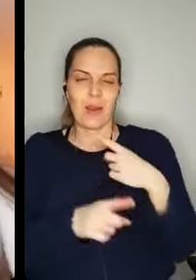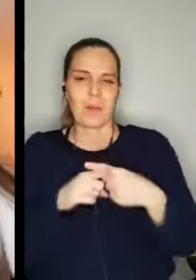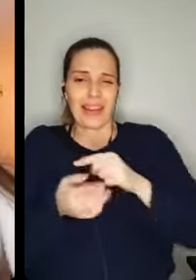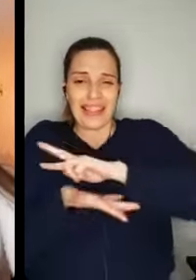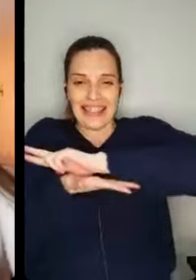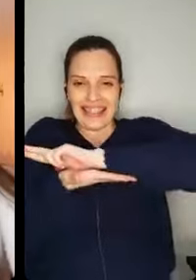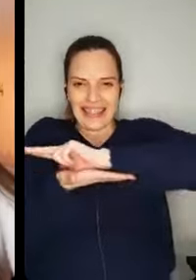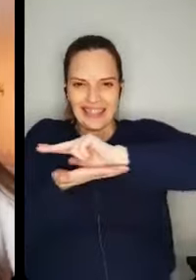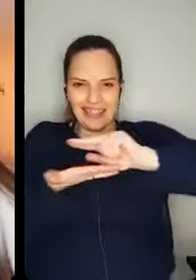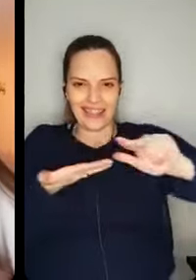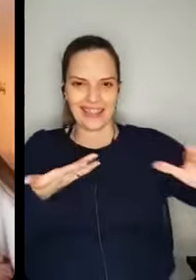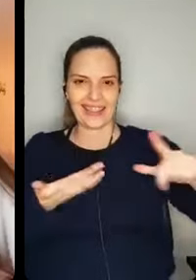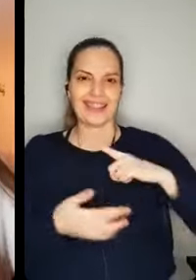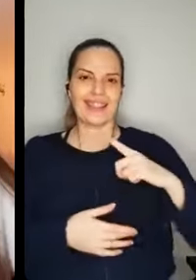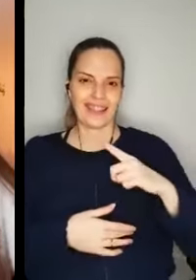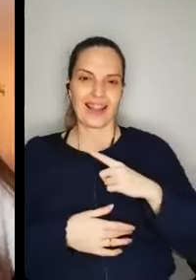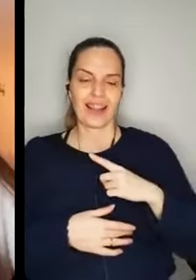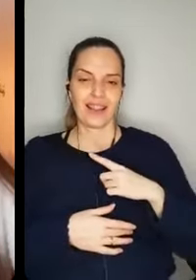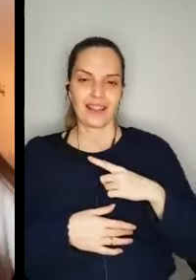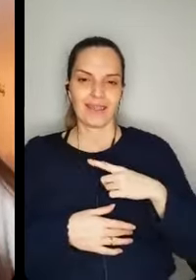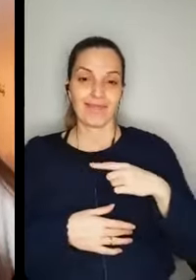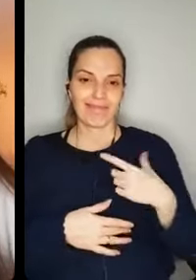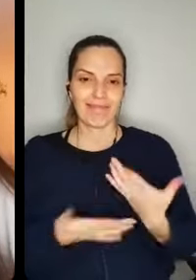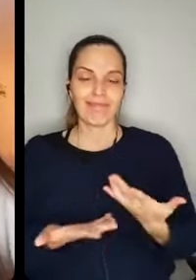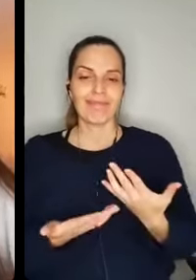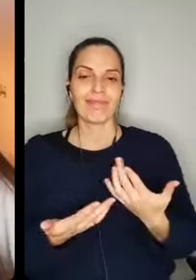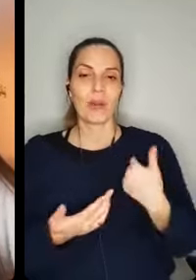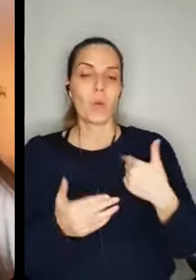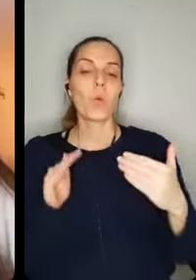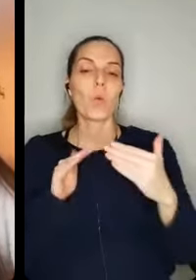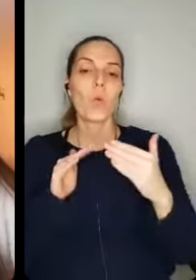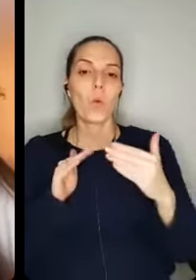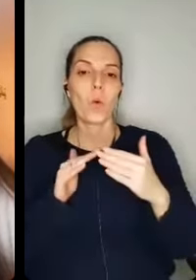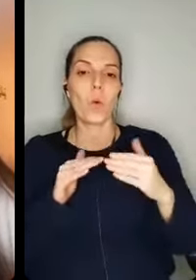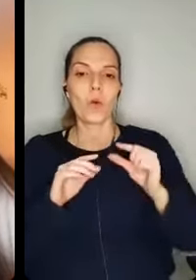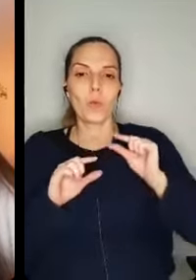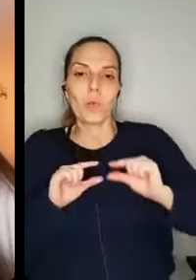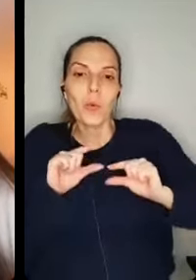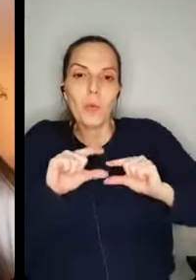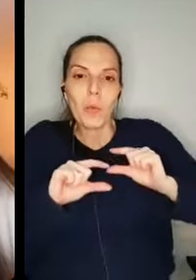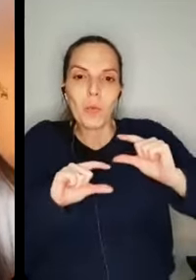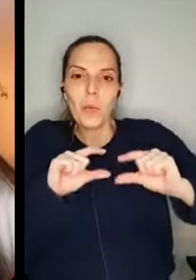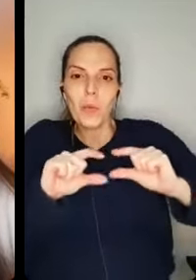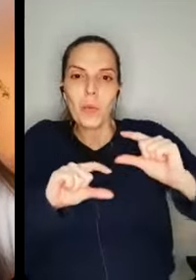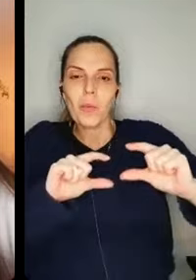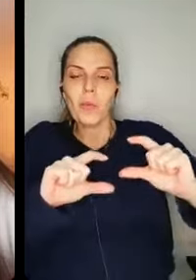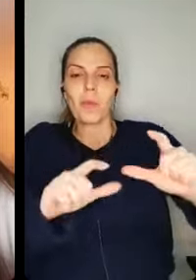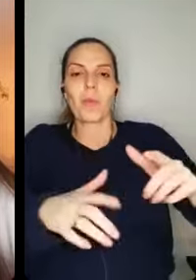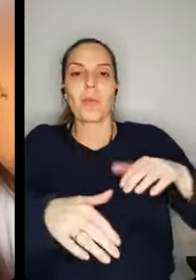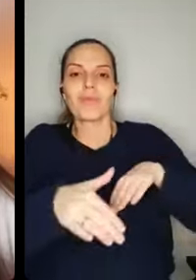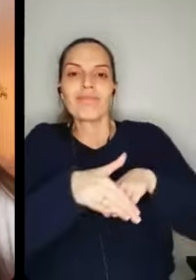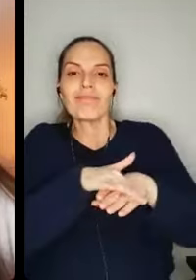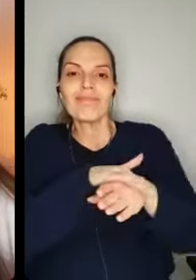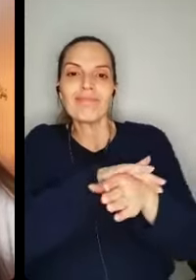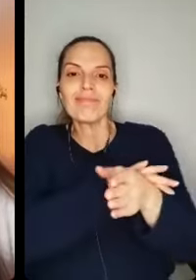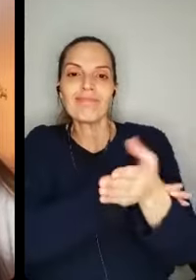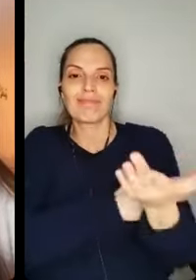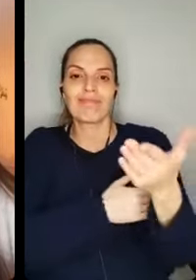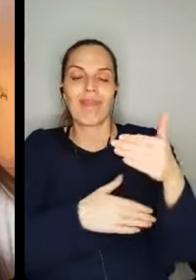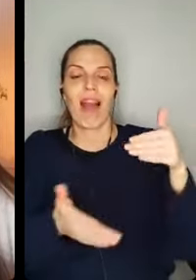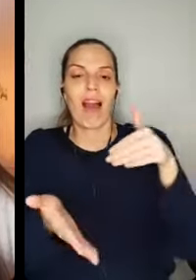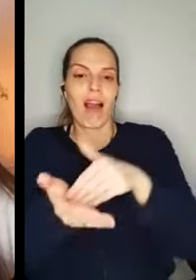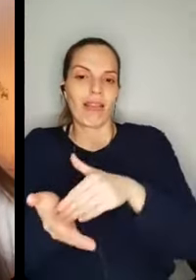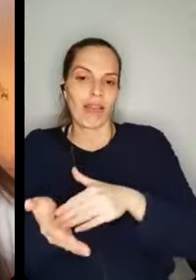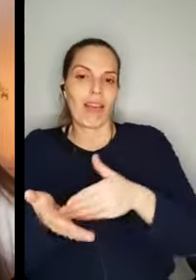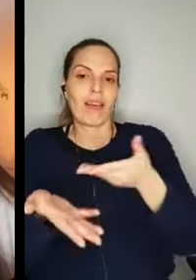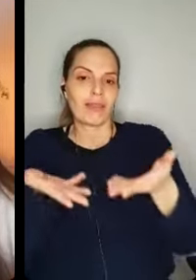eu concordo bastante com isso, assim, que essa coisa progressiva deixa a gente cada vez mais seguro para atuar, né, como estagiário de psicologia, no